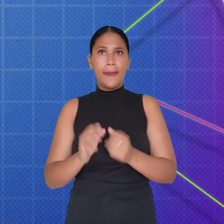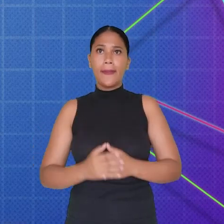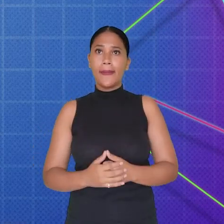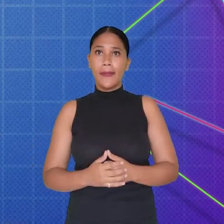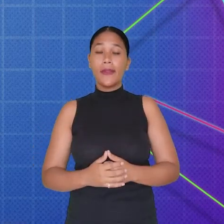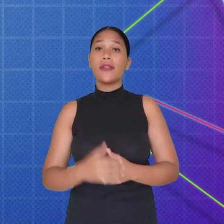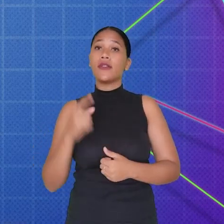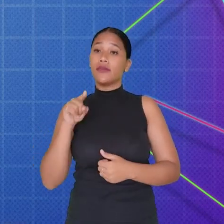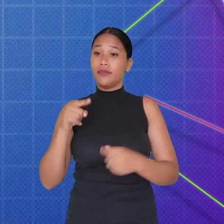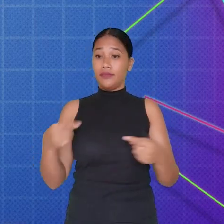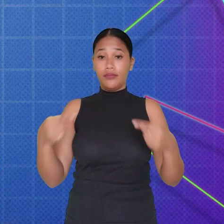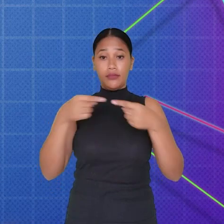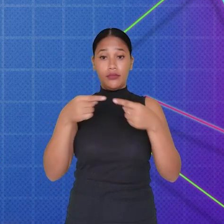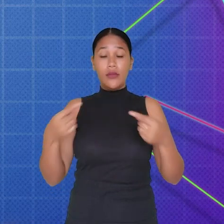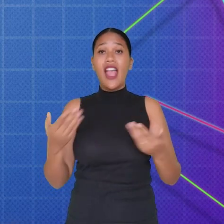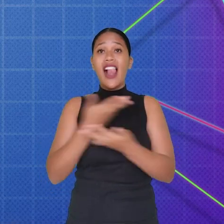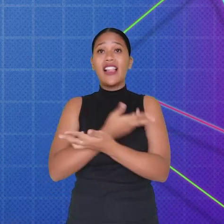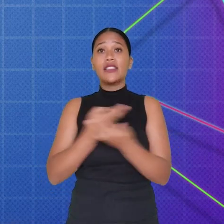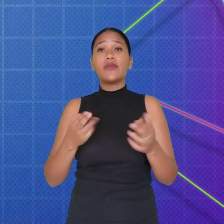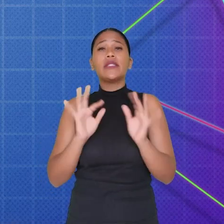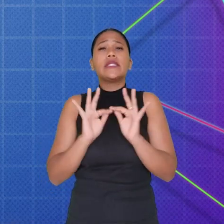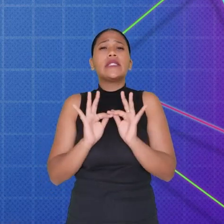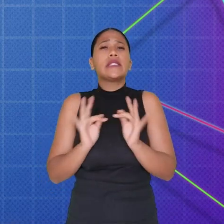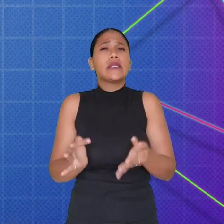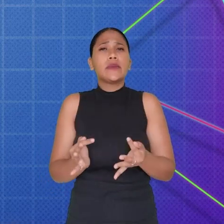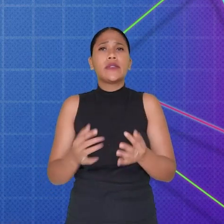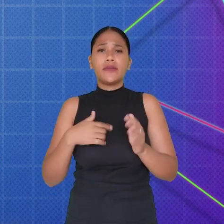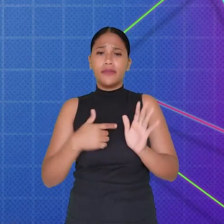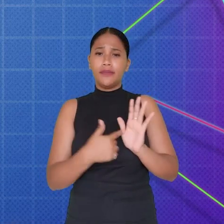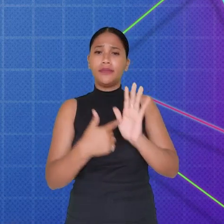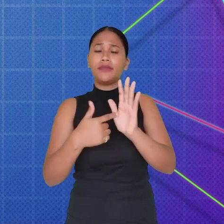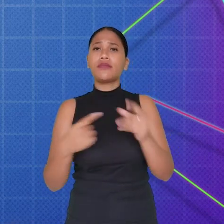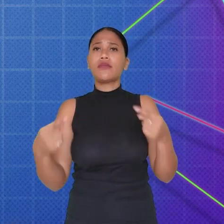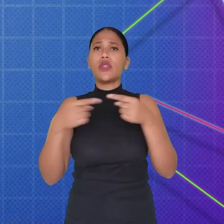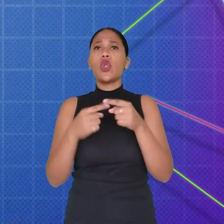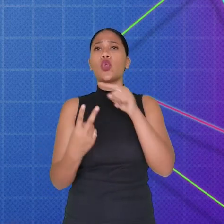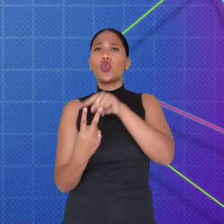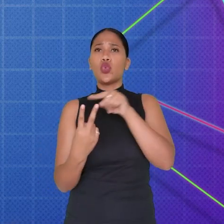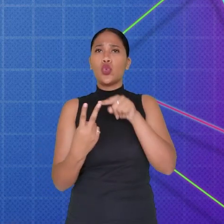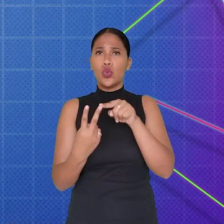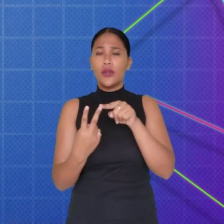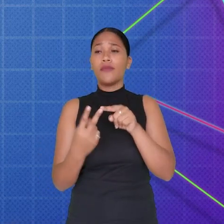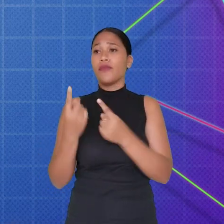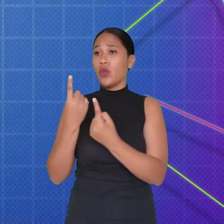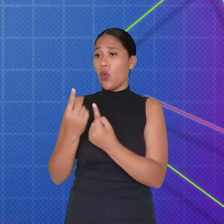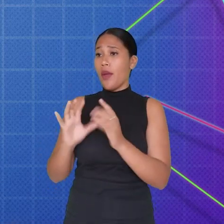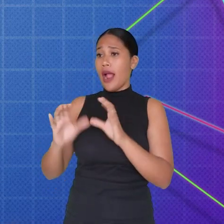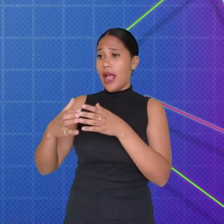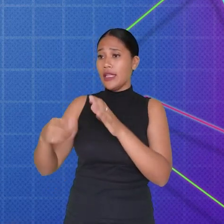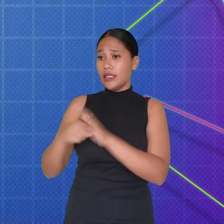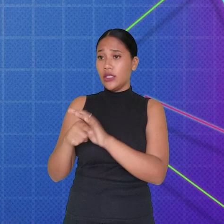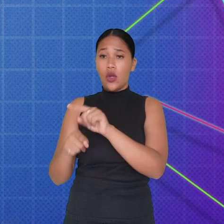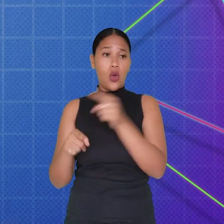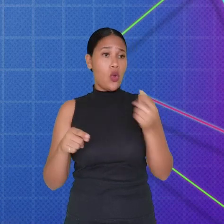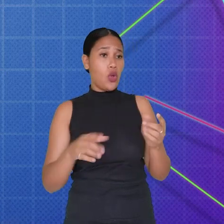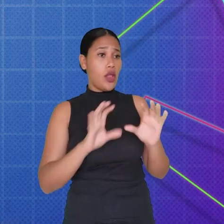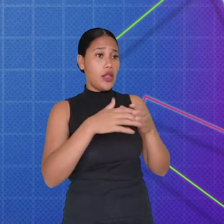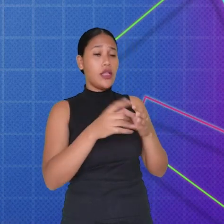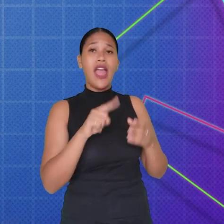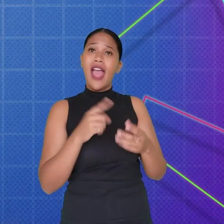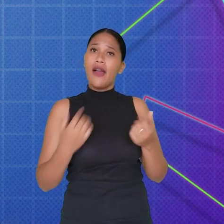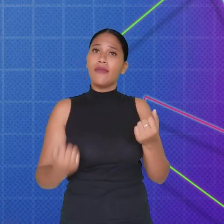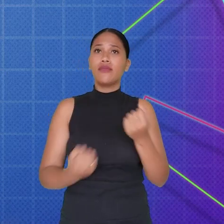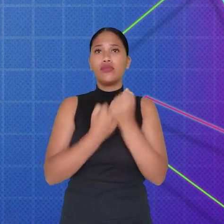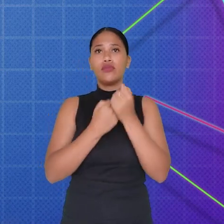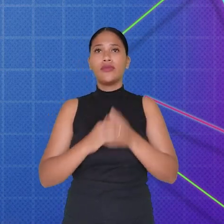A associação é a relação mais simples e representa uma ligação entre duas classes, onde uma classe utiliza outra classe